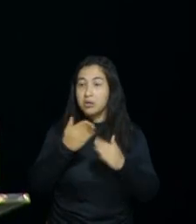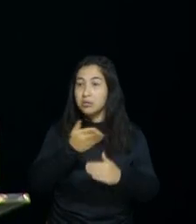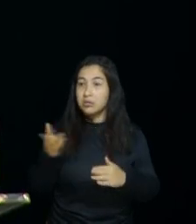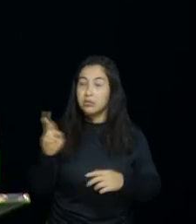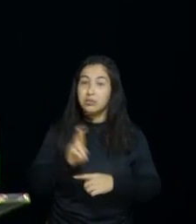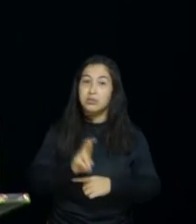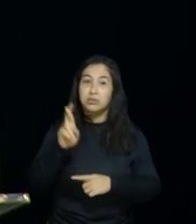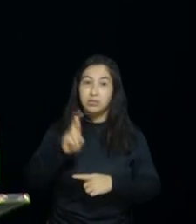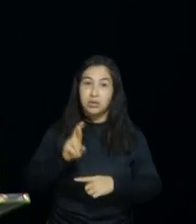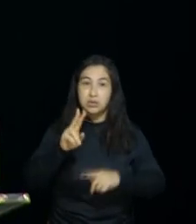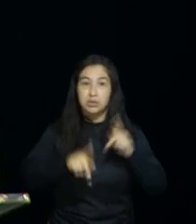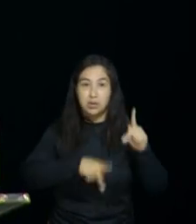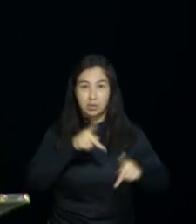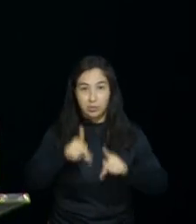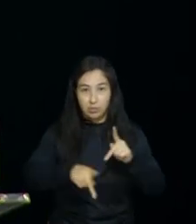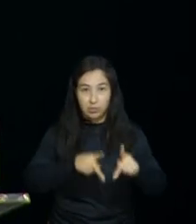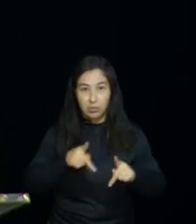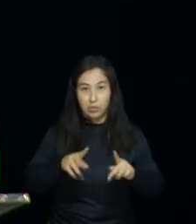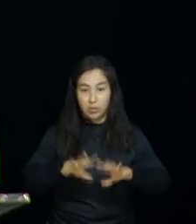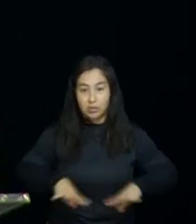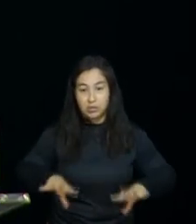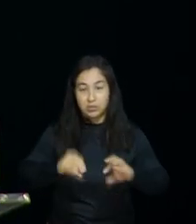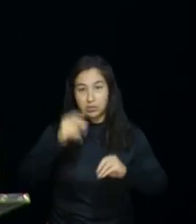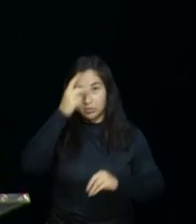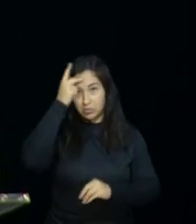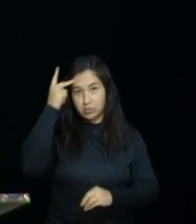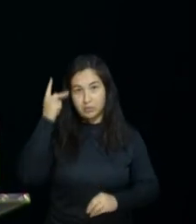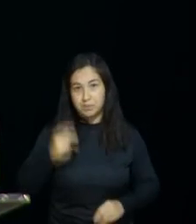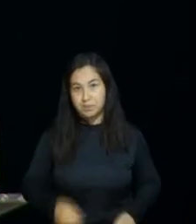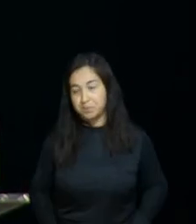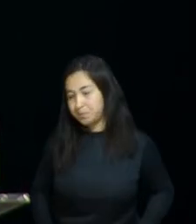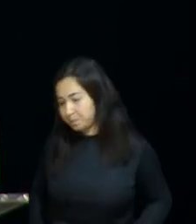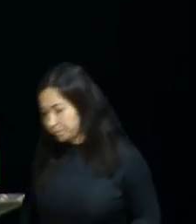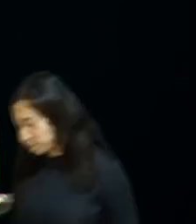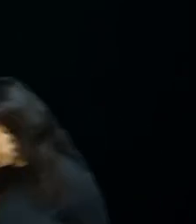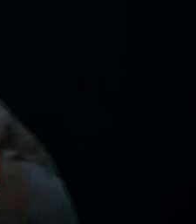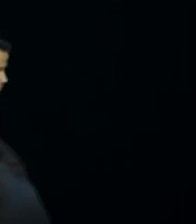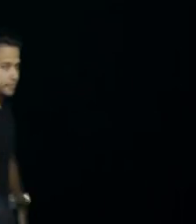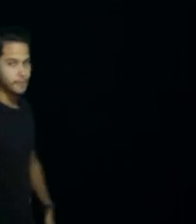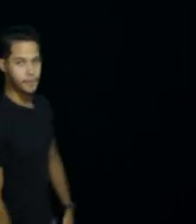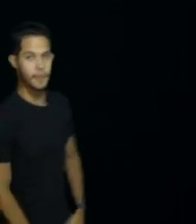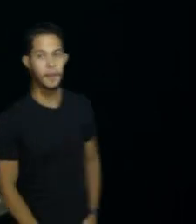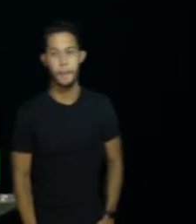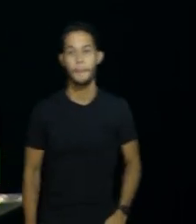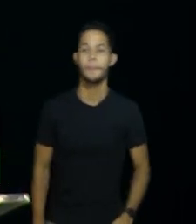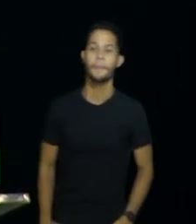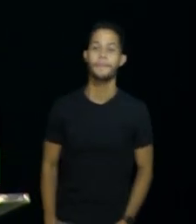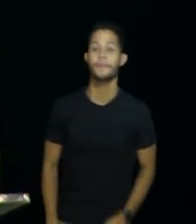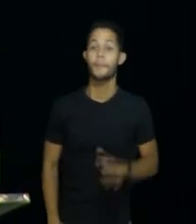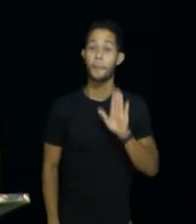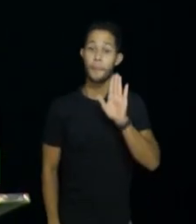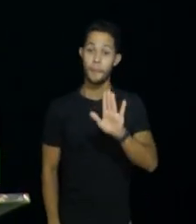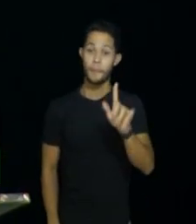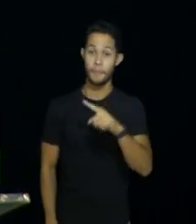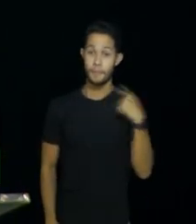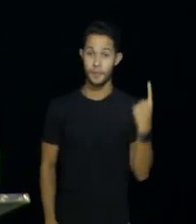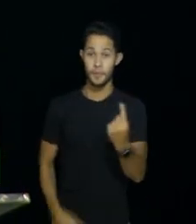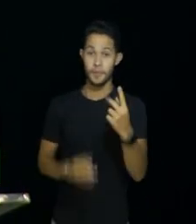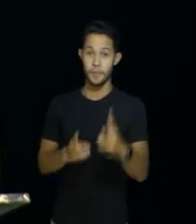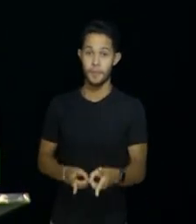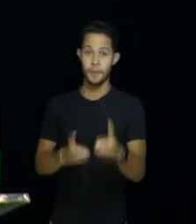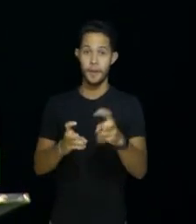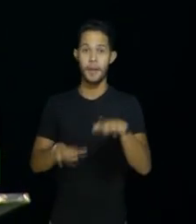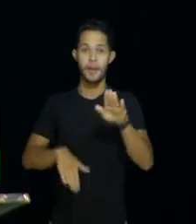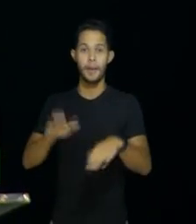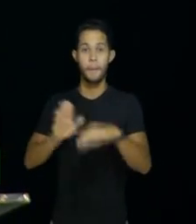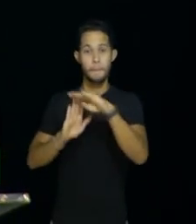a população e o anseio da população. Mas a gente vê, através do ativismo judicial, essas pautas sendo levadas, muitas vezes, até por